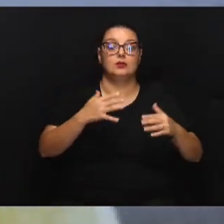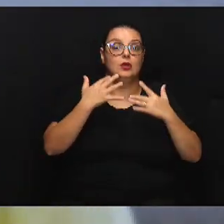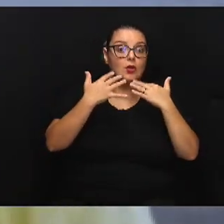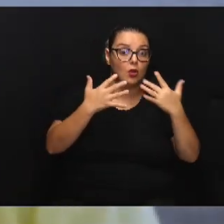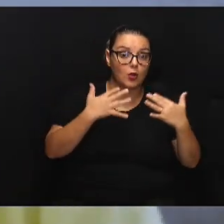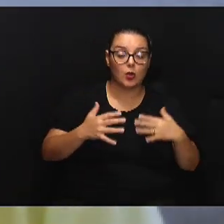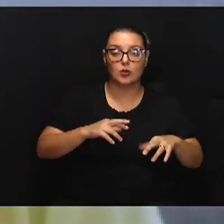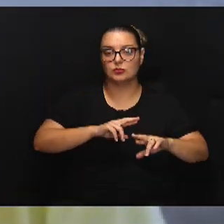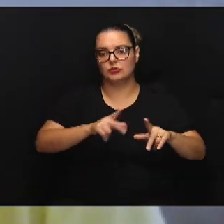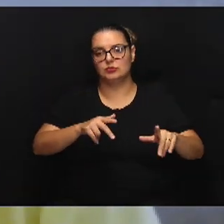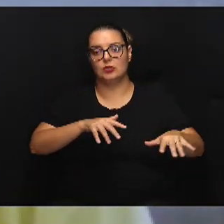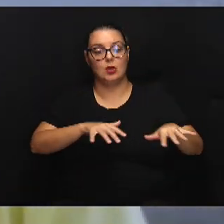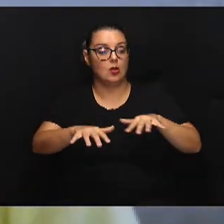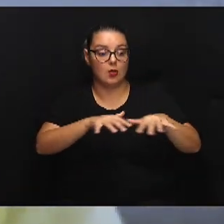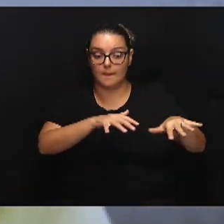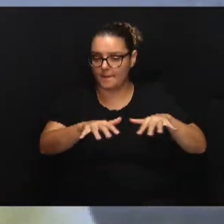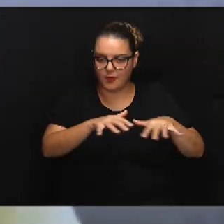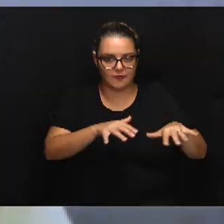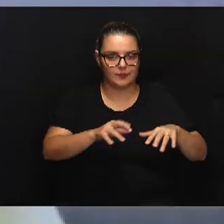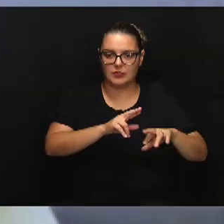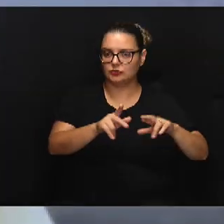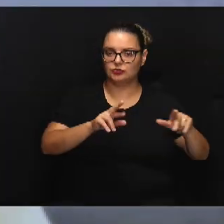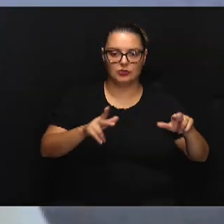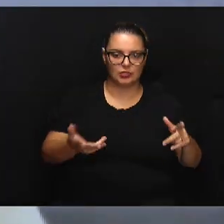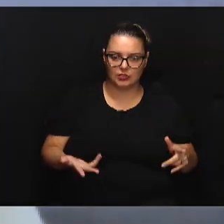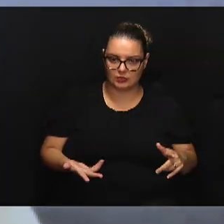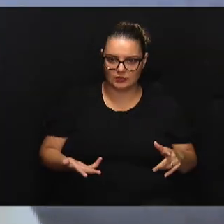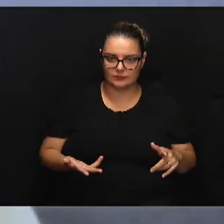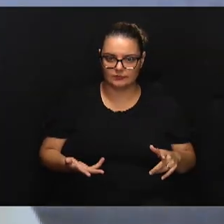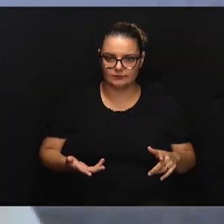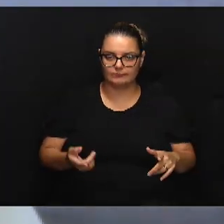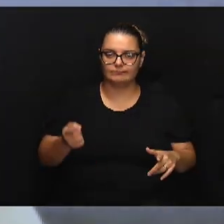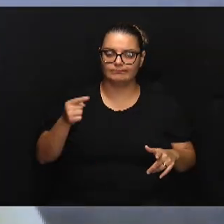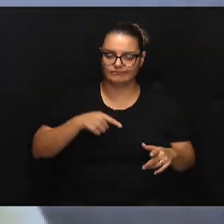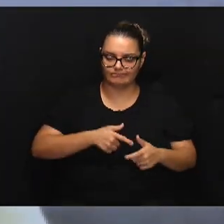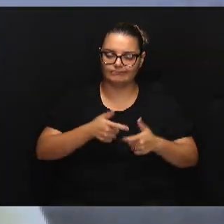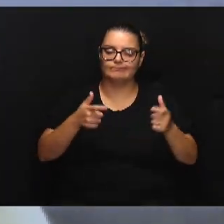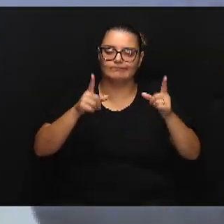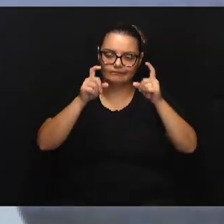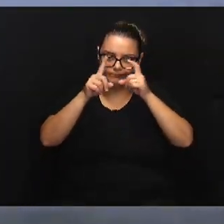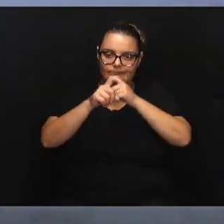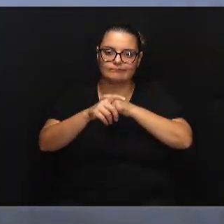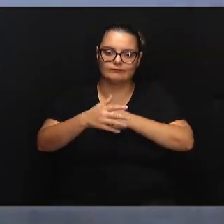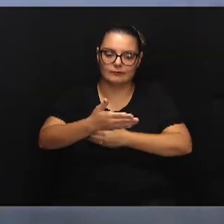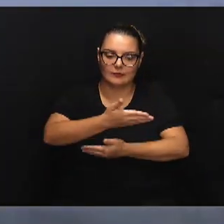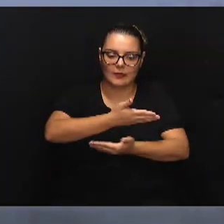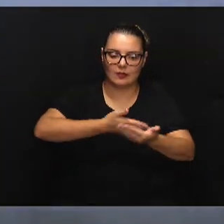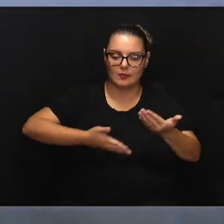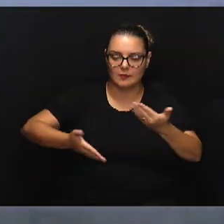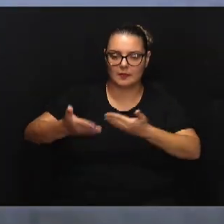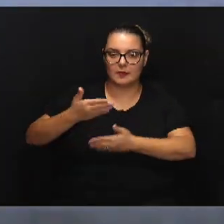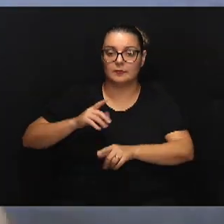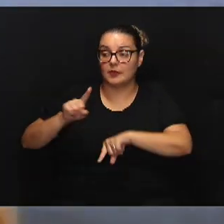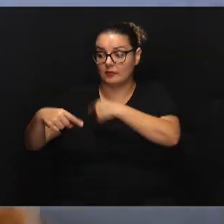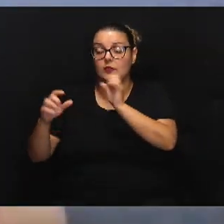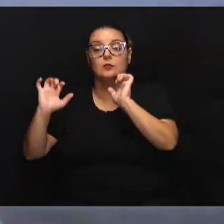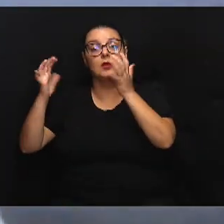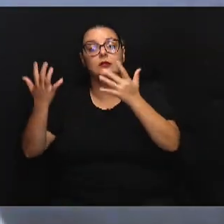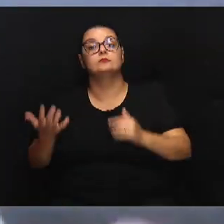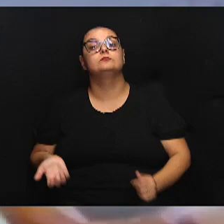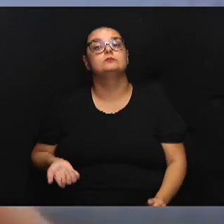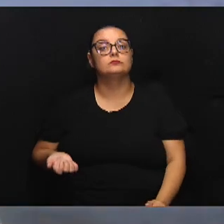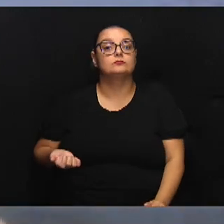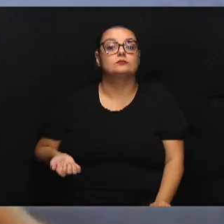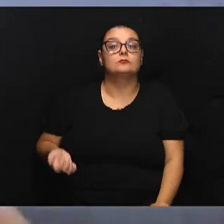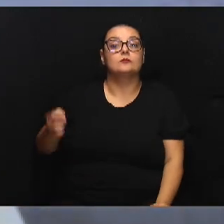tem movimento das pessoas diferentes, e essa é a grande dificuldade de transitar nisso. Daí ele vai em outra festa. Então,